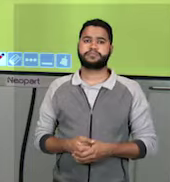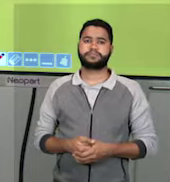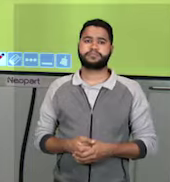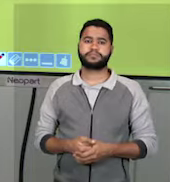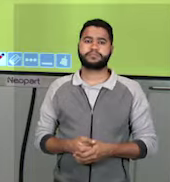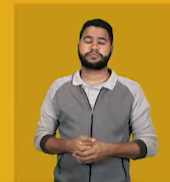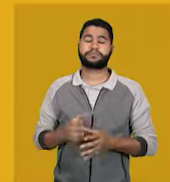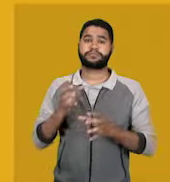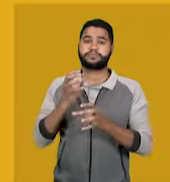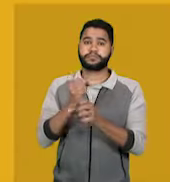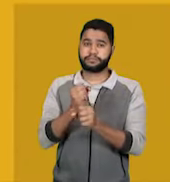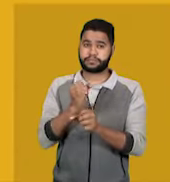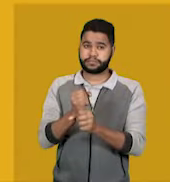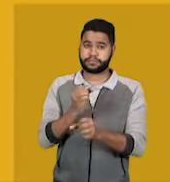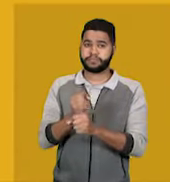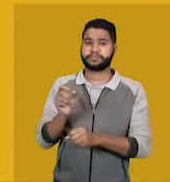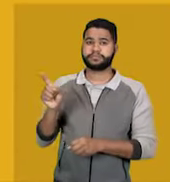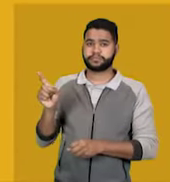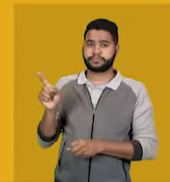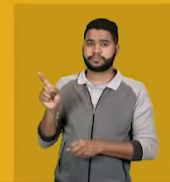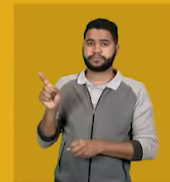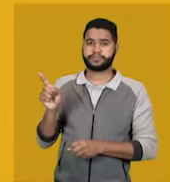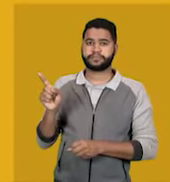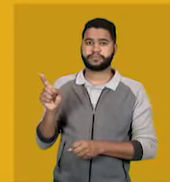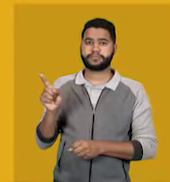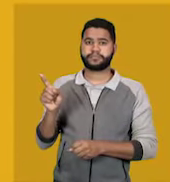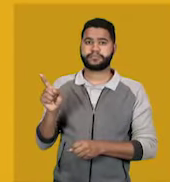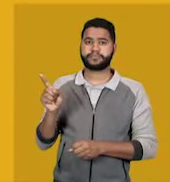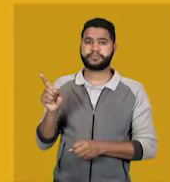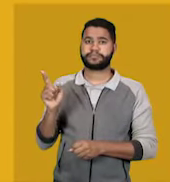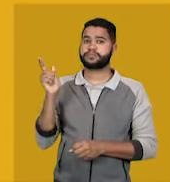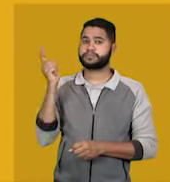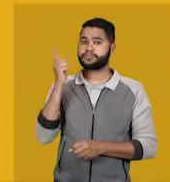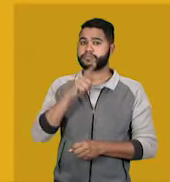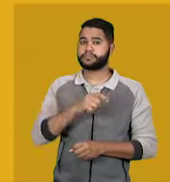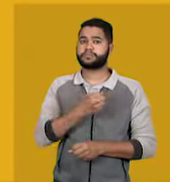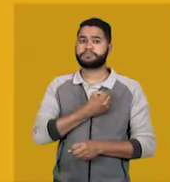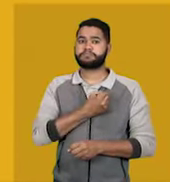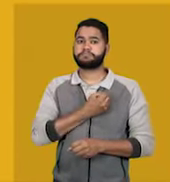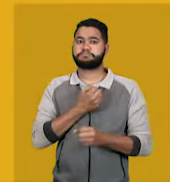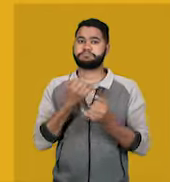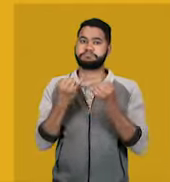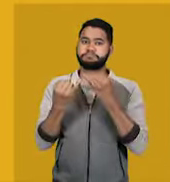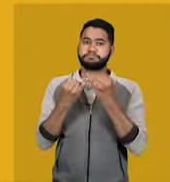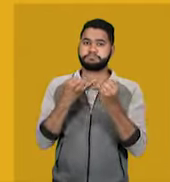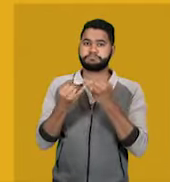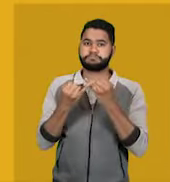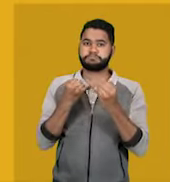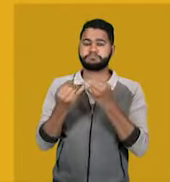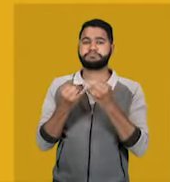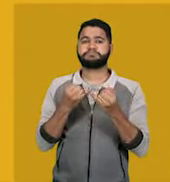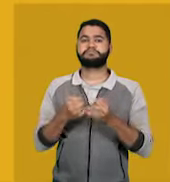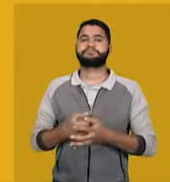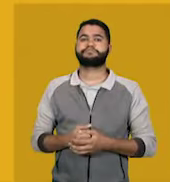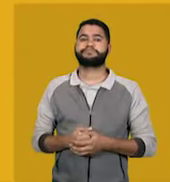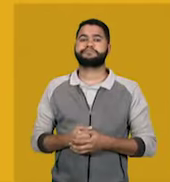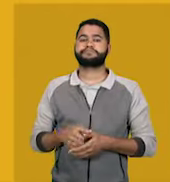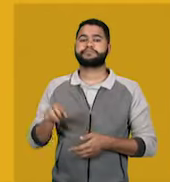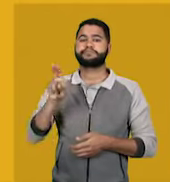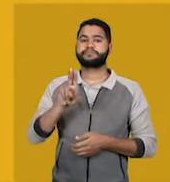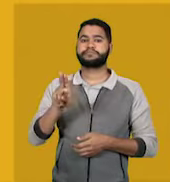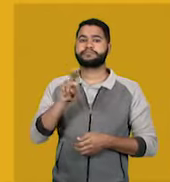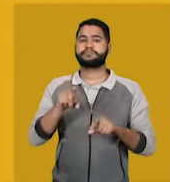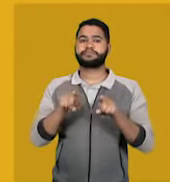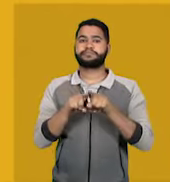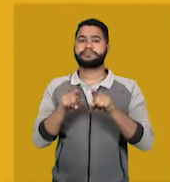Então o cálculo é feito para obter um valor aproximado, né? E utilizamos também